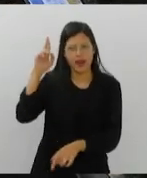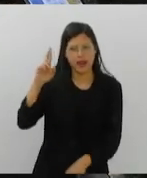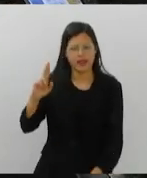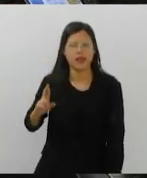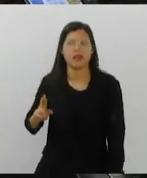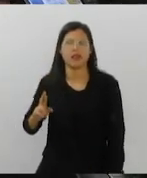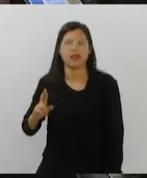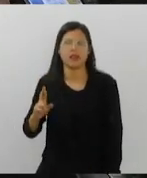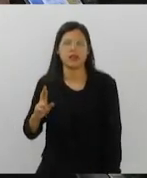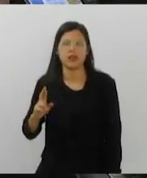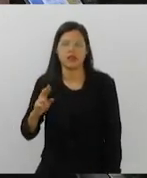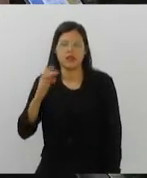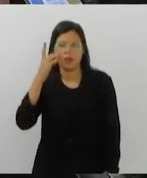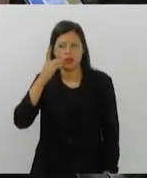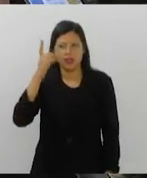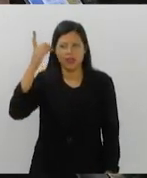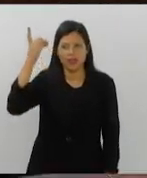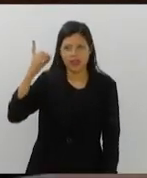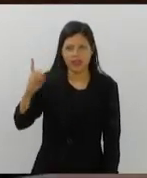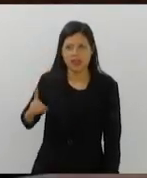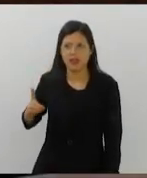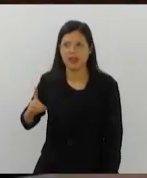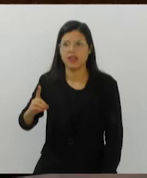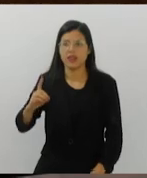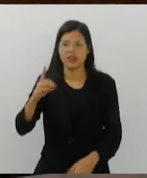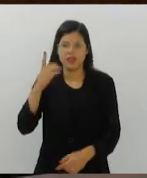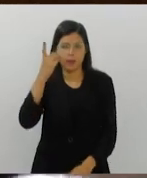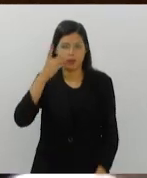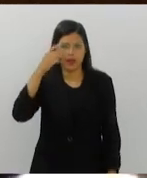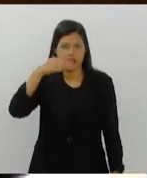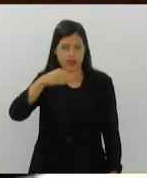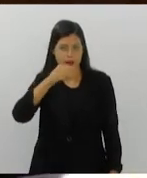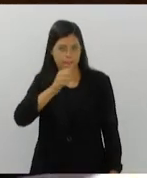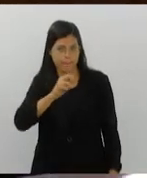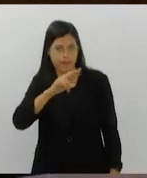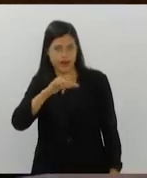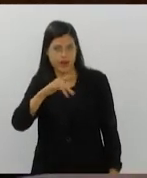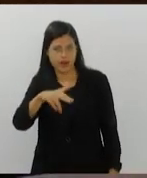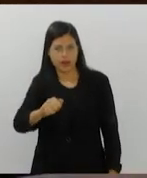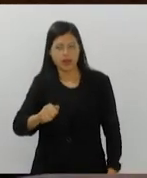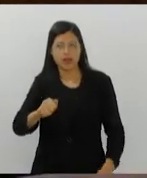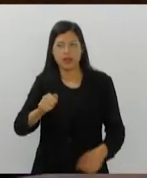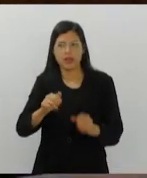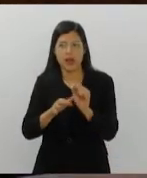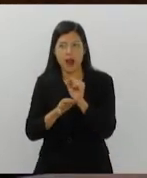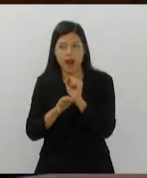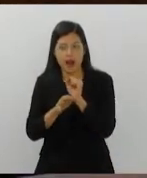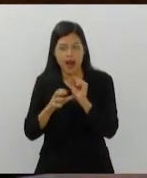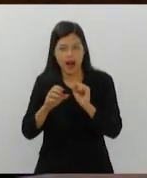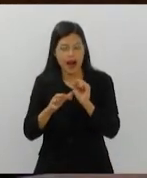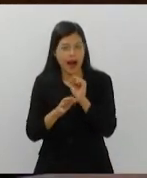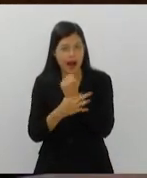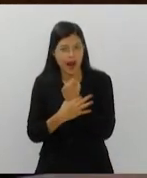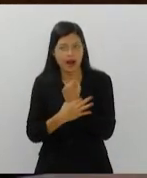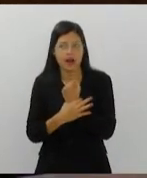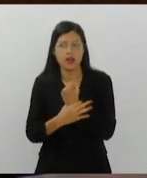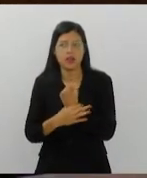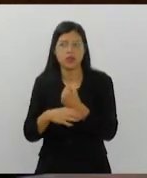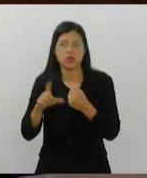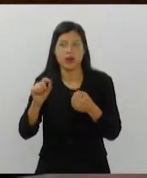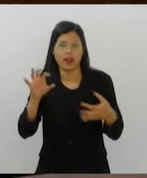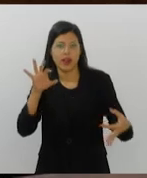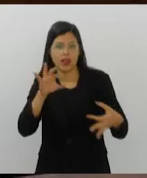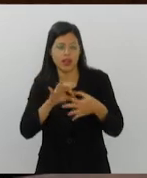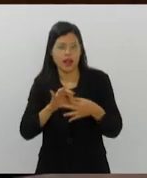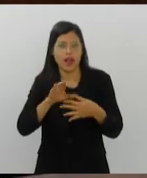Dani, deputada Marina do MST, que garante a internalização da DECRADE.